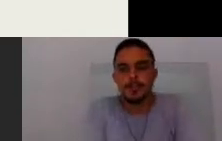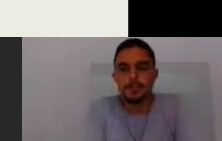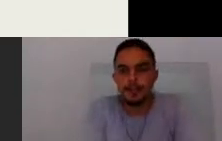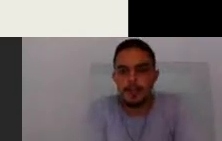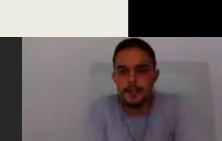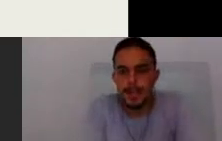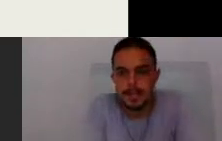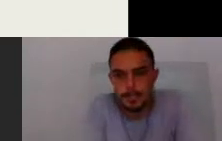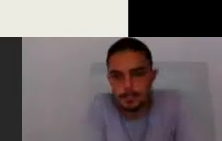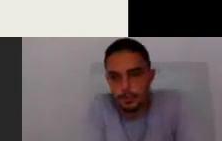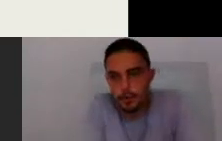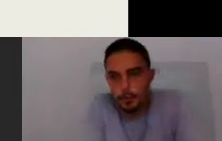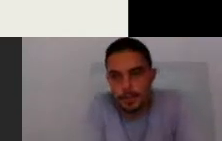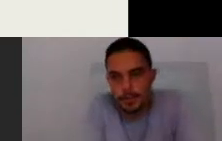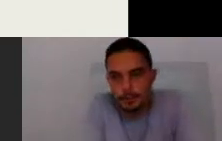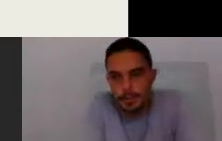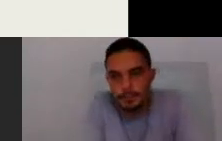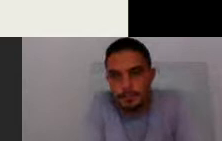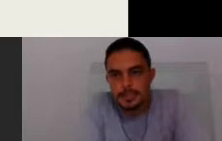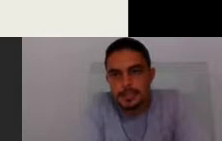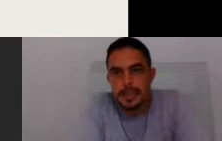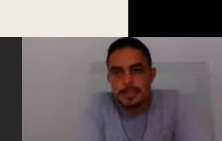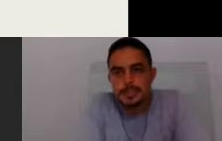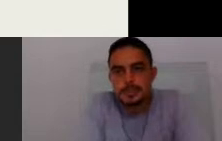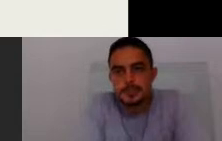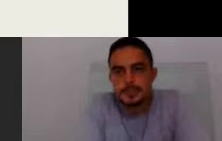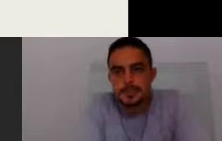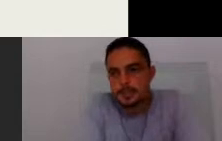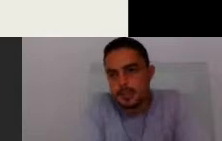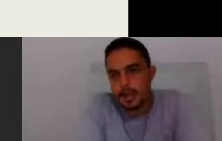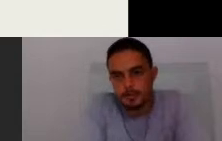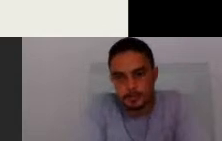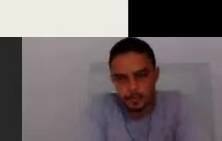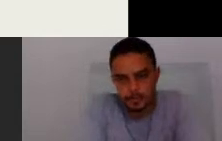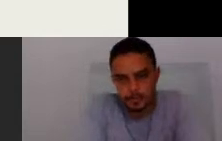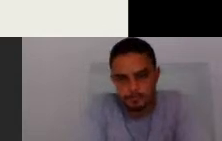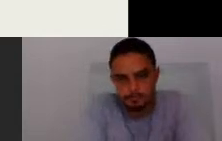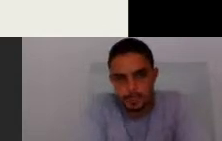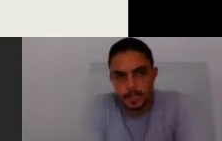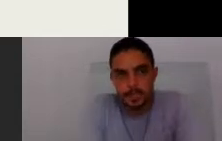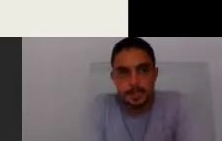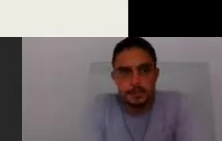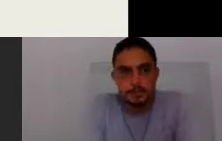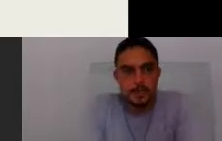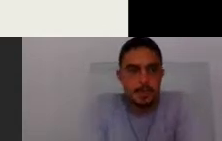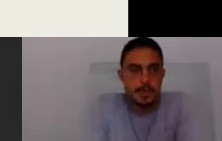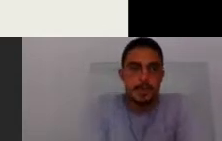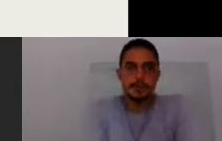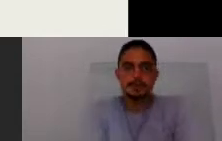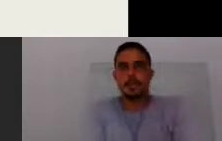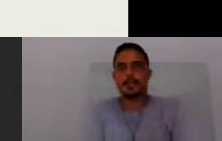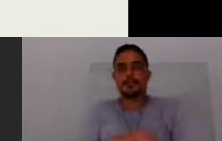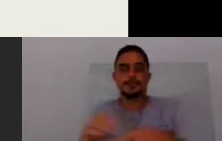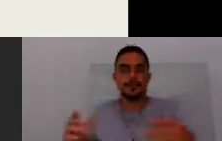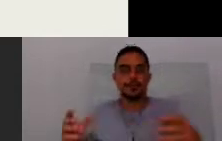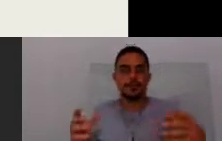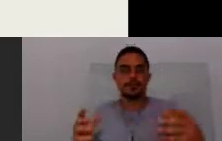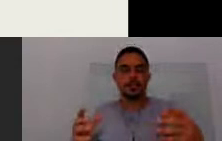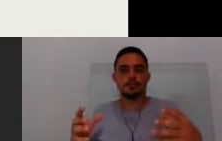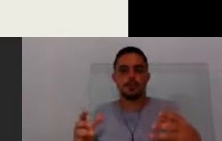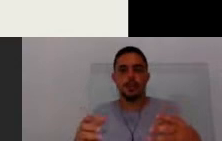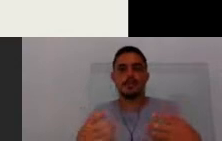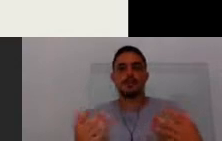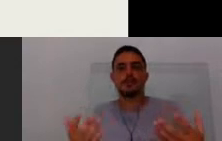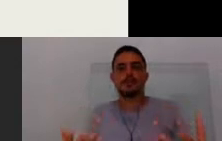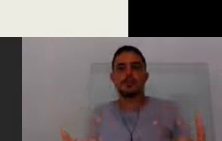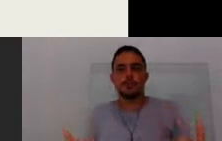a água, a gente tem que entender basicamente o comportamento dessa redistribuição da água no solo, tá? Então, na verdade, quando